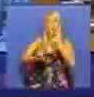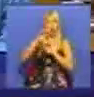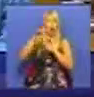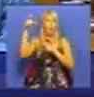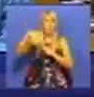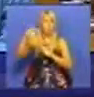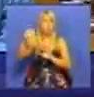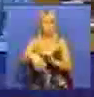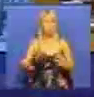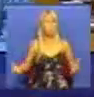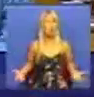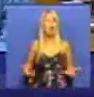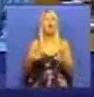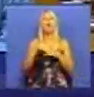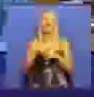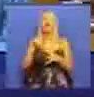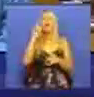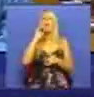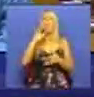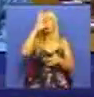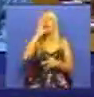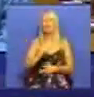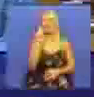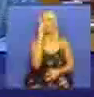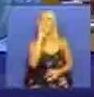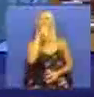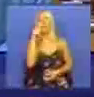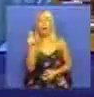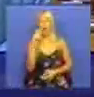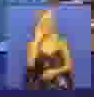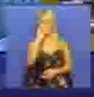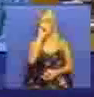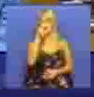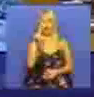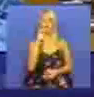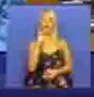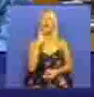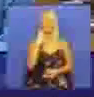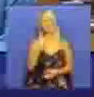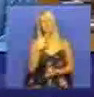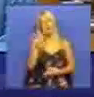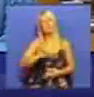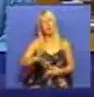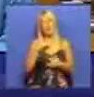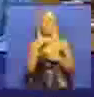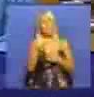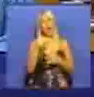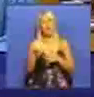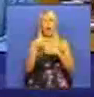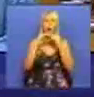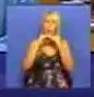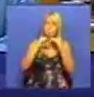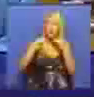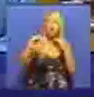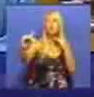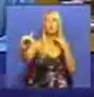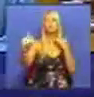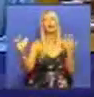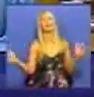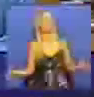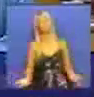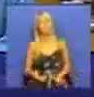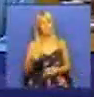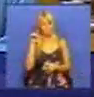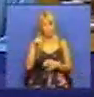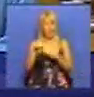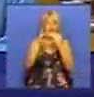que a situação está em vias de se encontrar estabilizada. Pois está. Estabilidade é outra das marcas desta